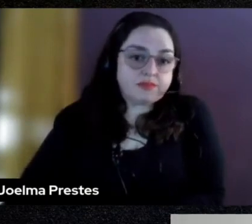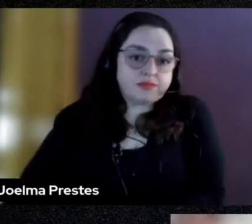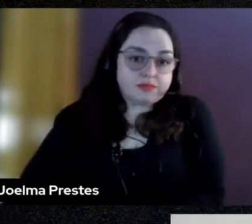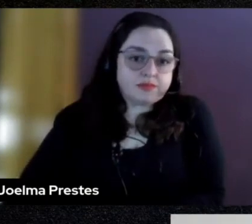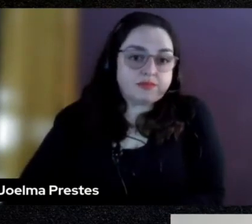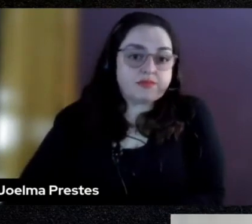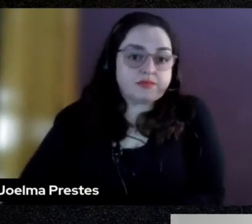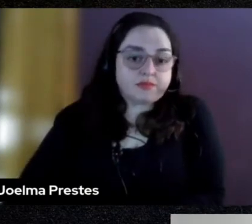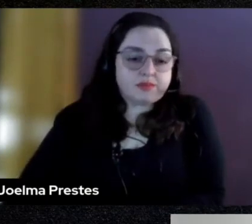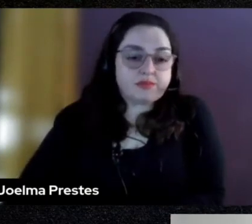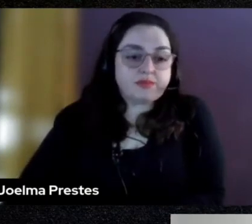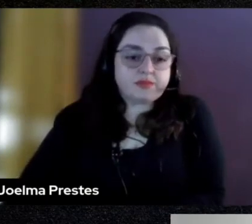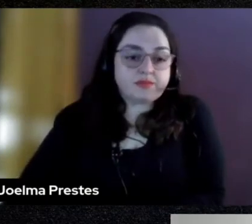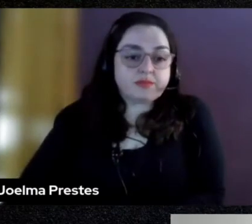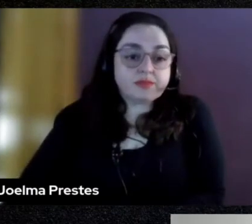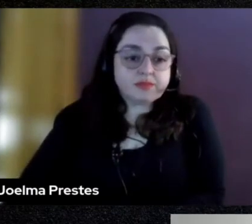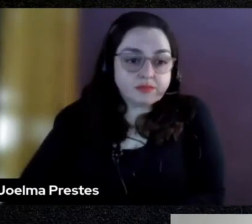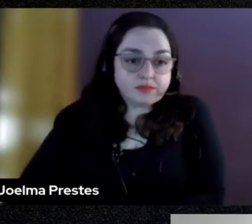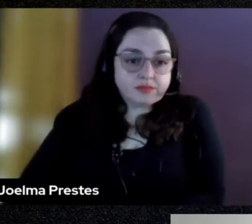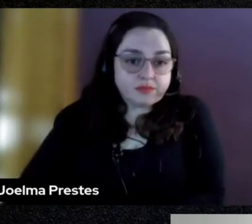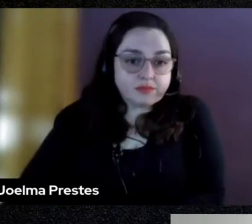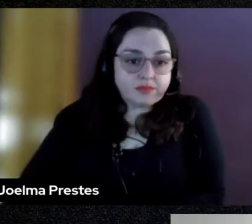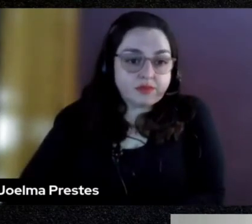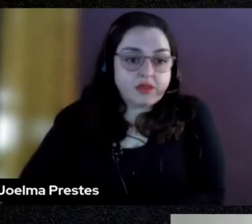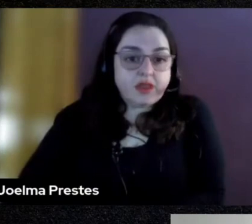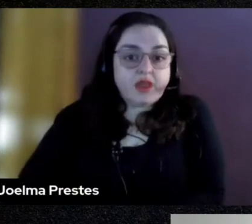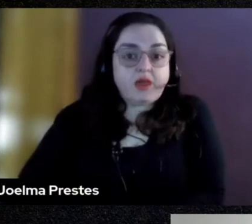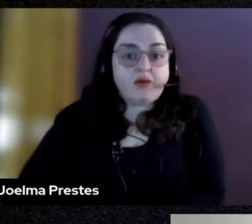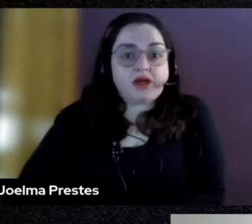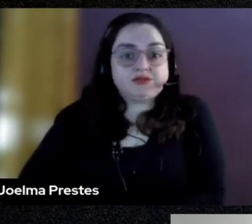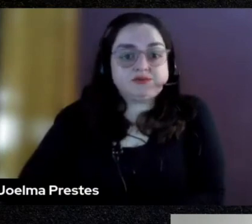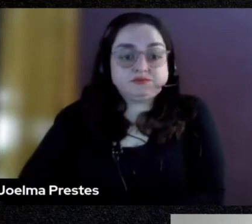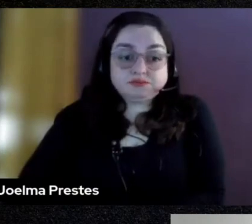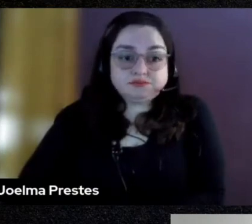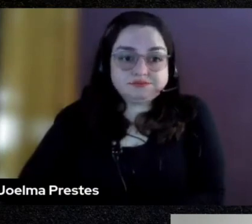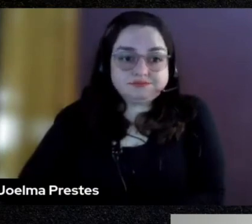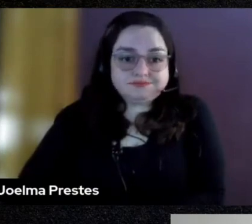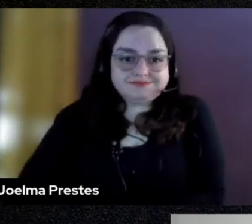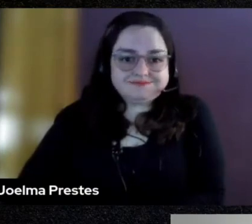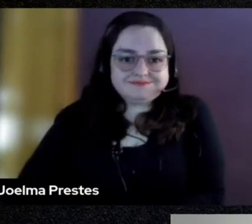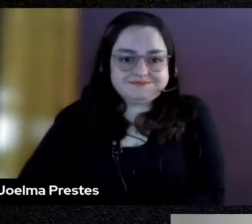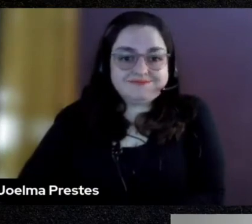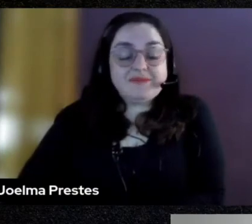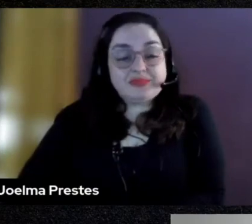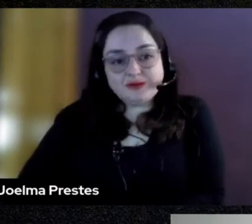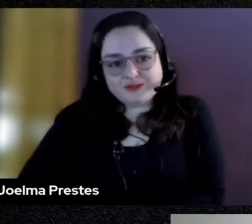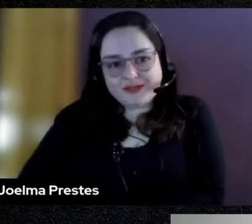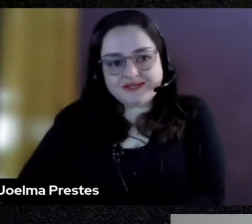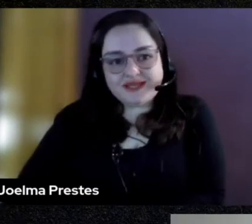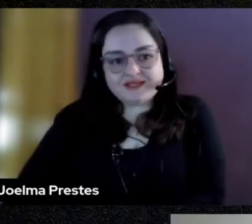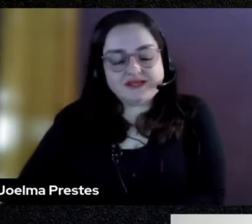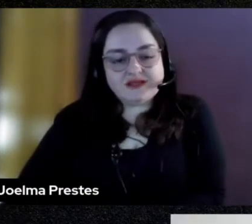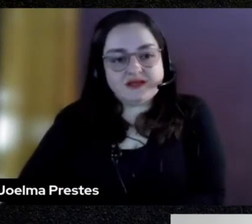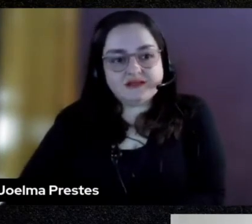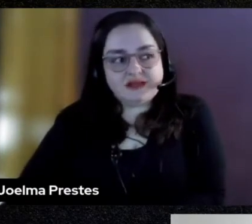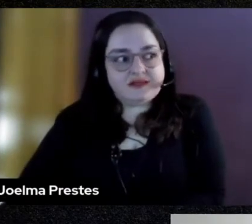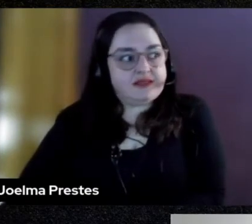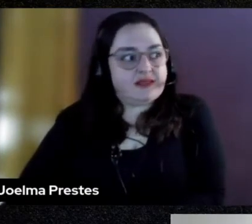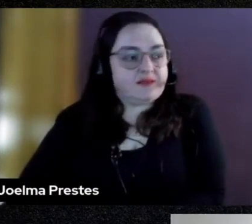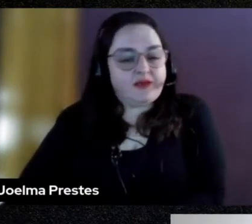de código se a gente não fizer aquela correção. Legal, Eu acho. pode falar. Não, eu só ia dizer que às